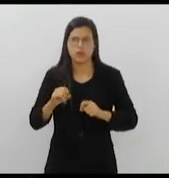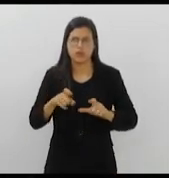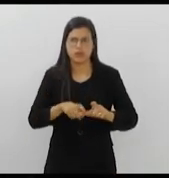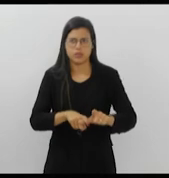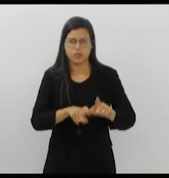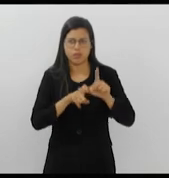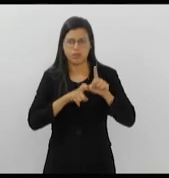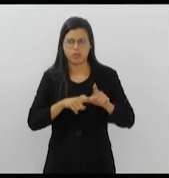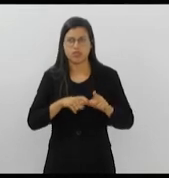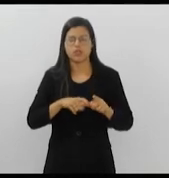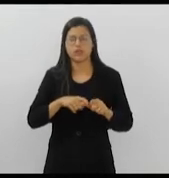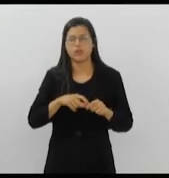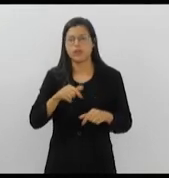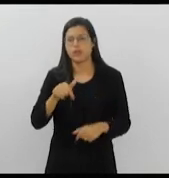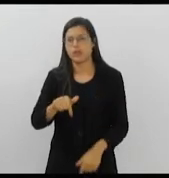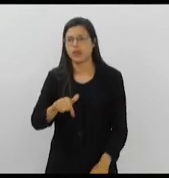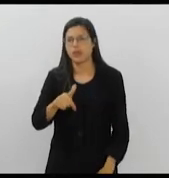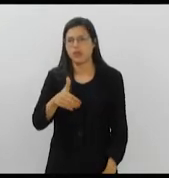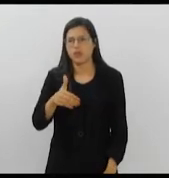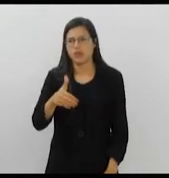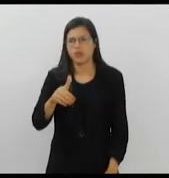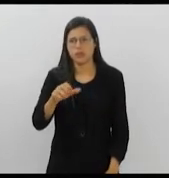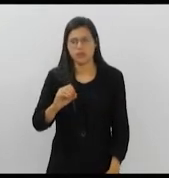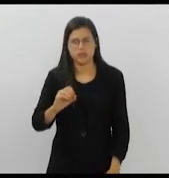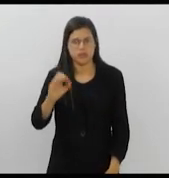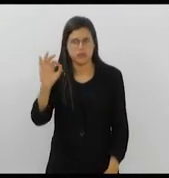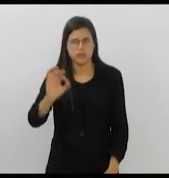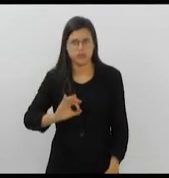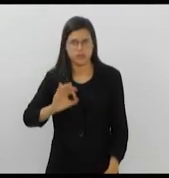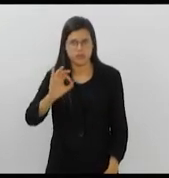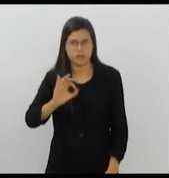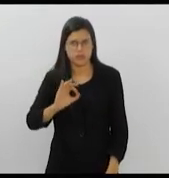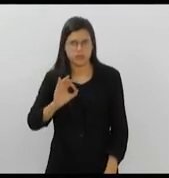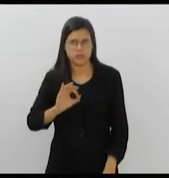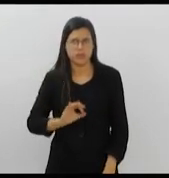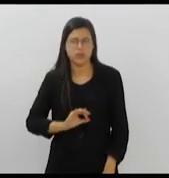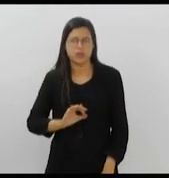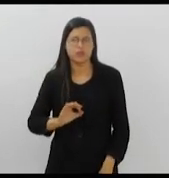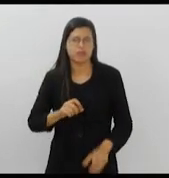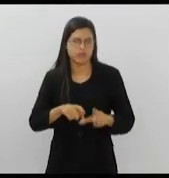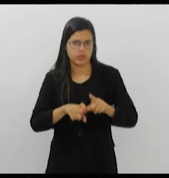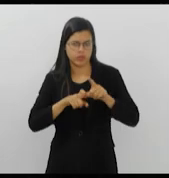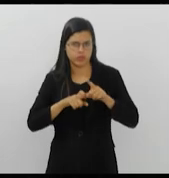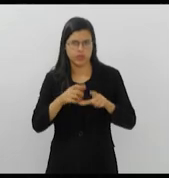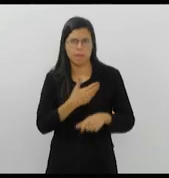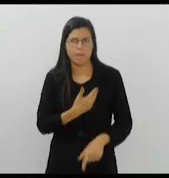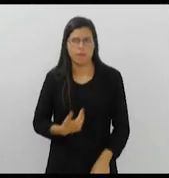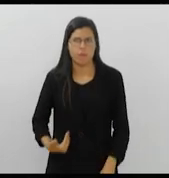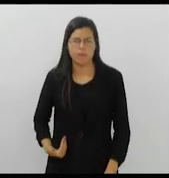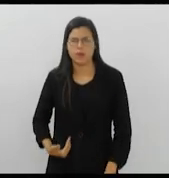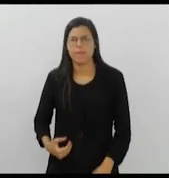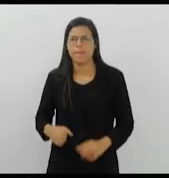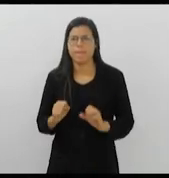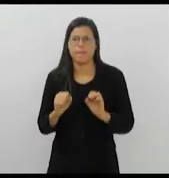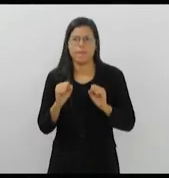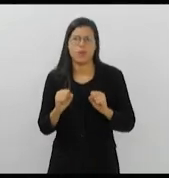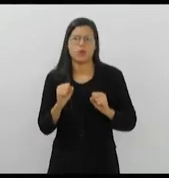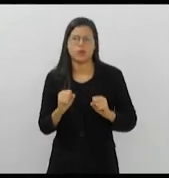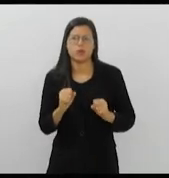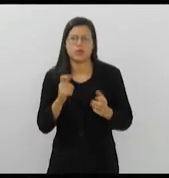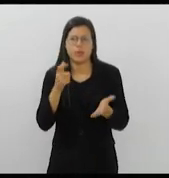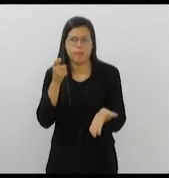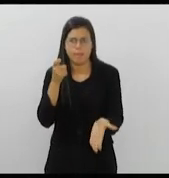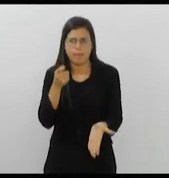de 10% do total da sua dívida pública, você pode dar em